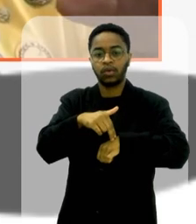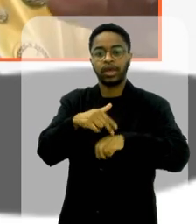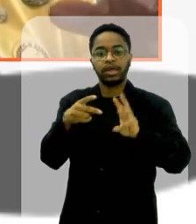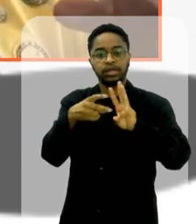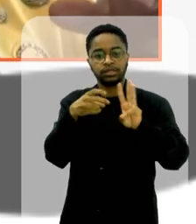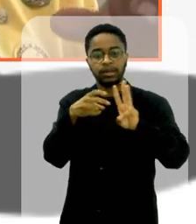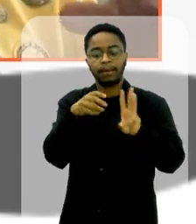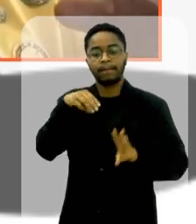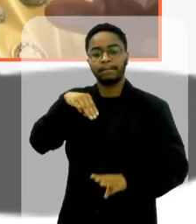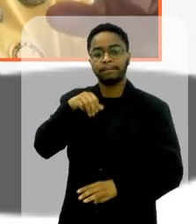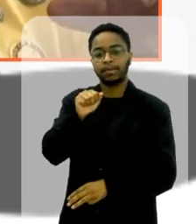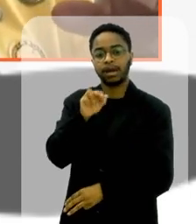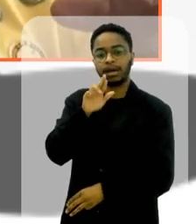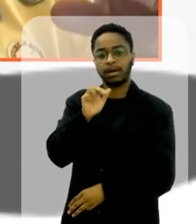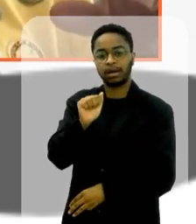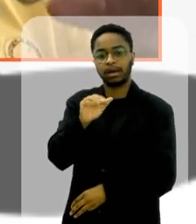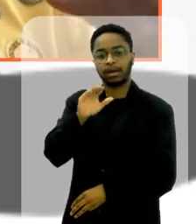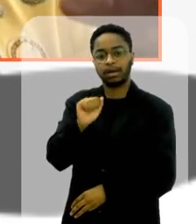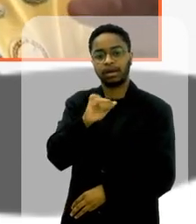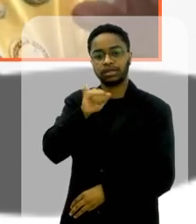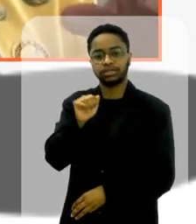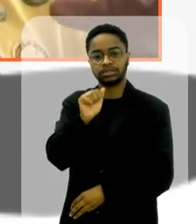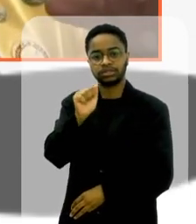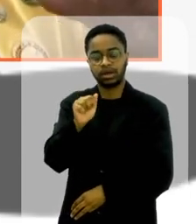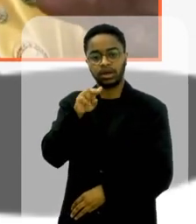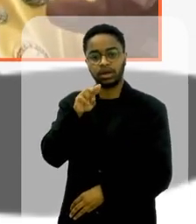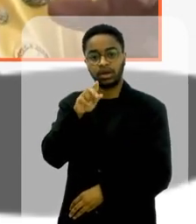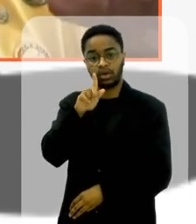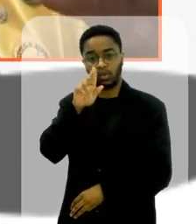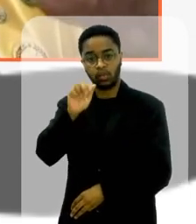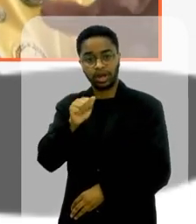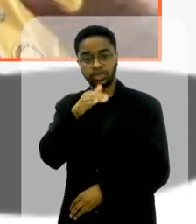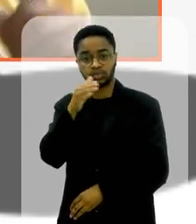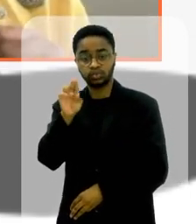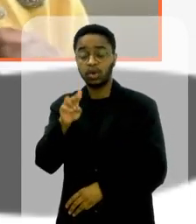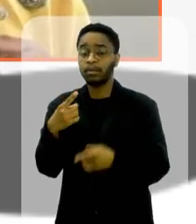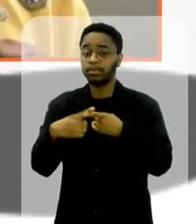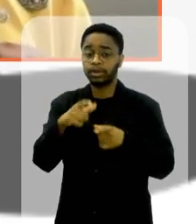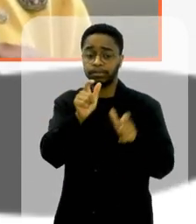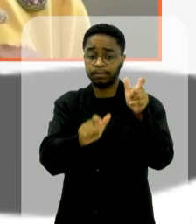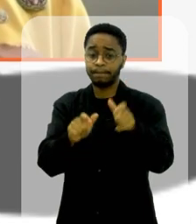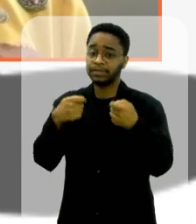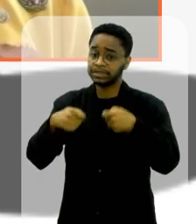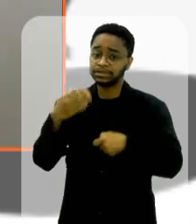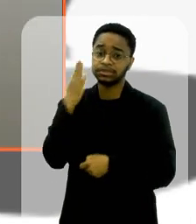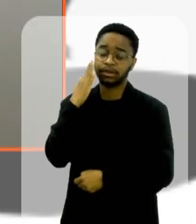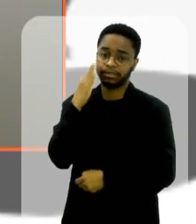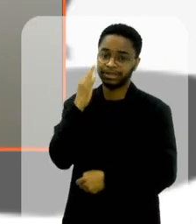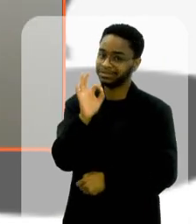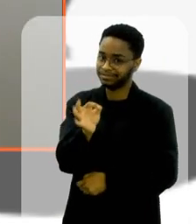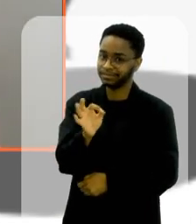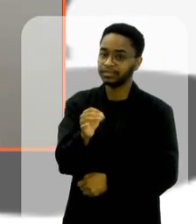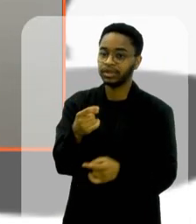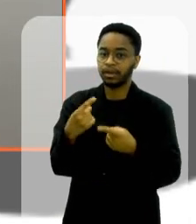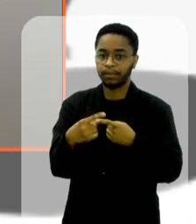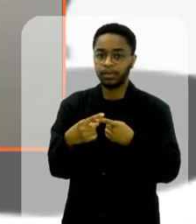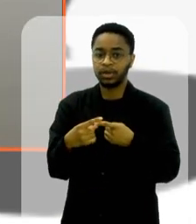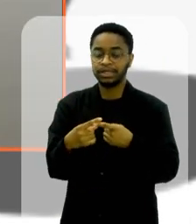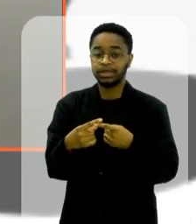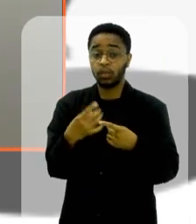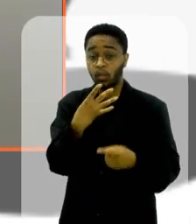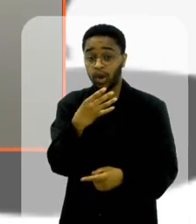o índio Maracajá Guaçu, para que as pessoas tenham conhecimento disso. Certo? No